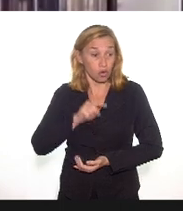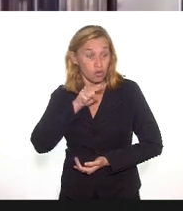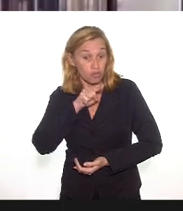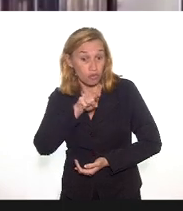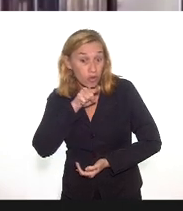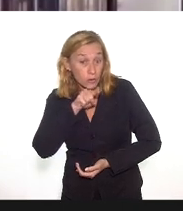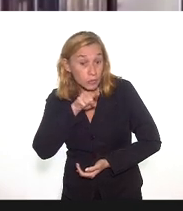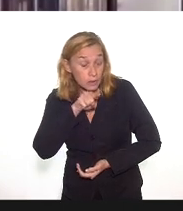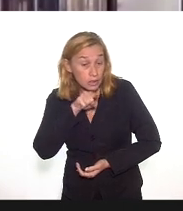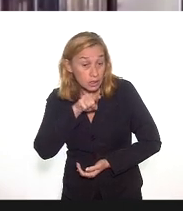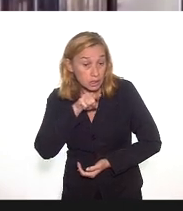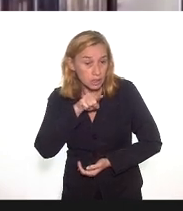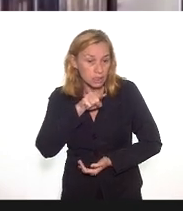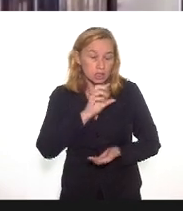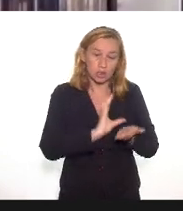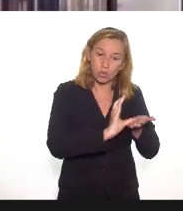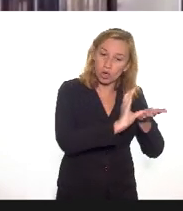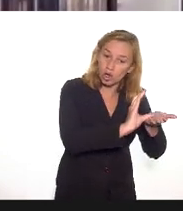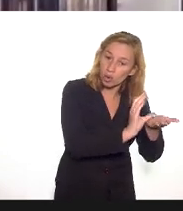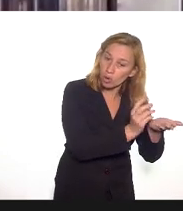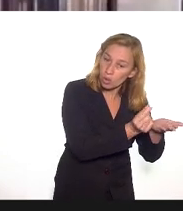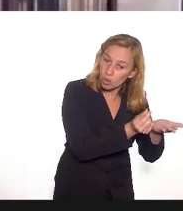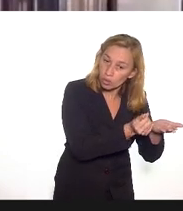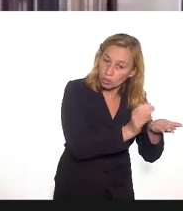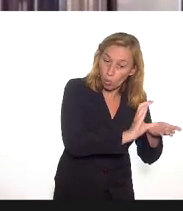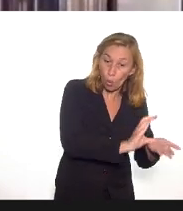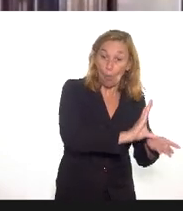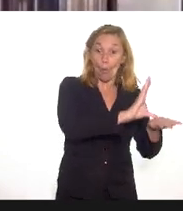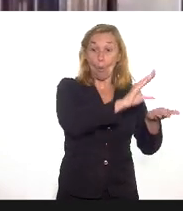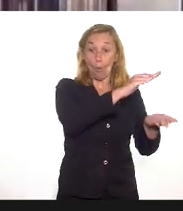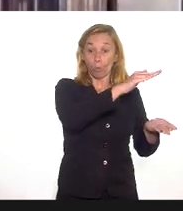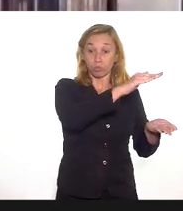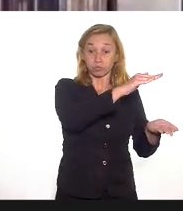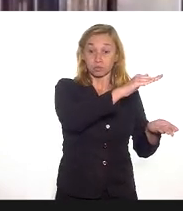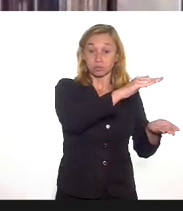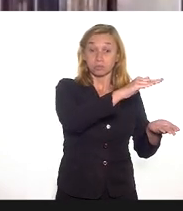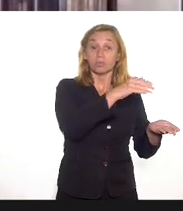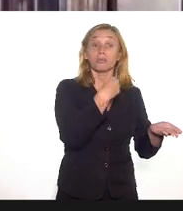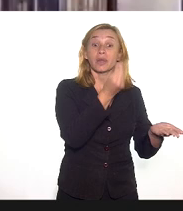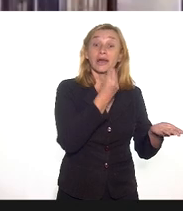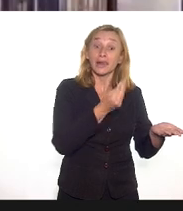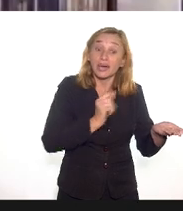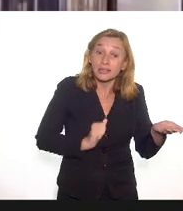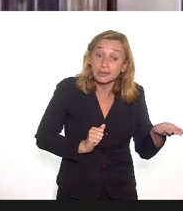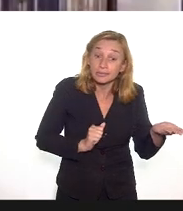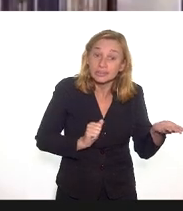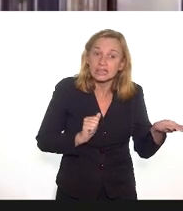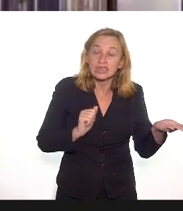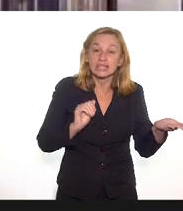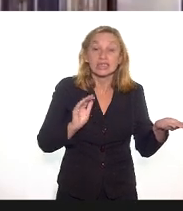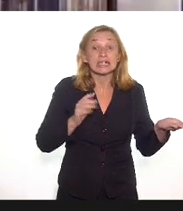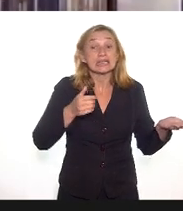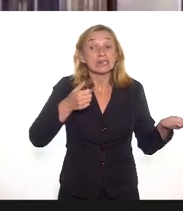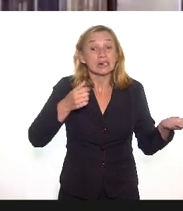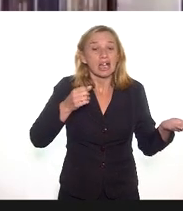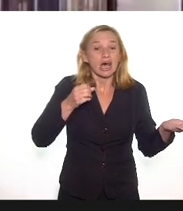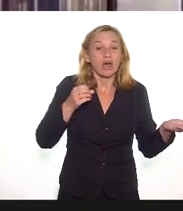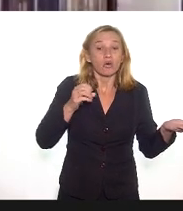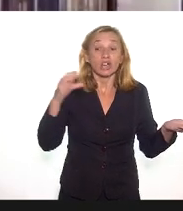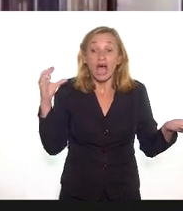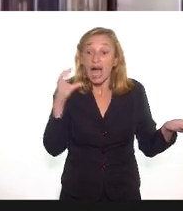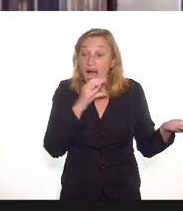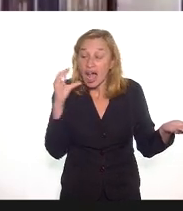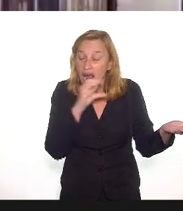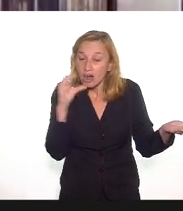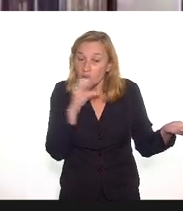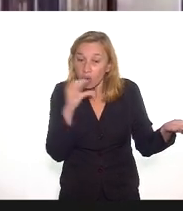tem volume de recursos acumulado para casos de emergência